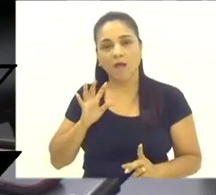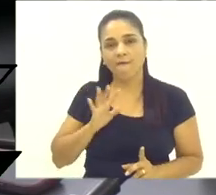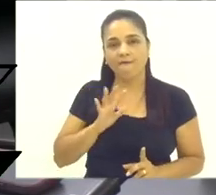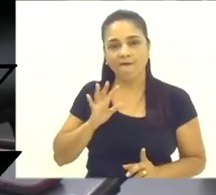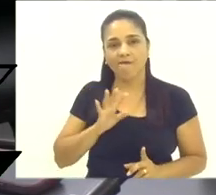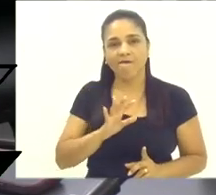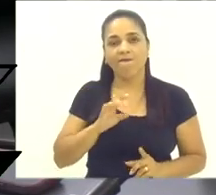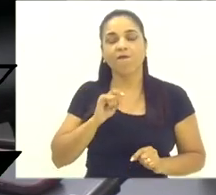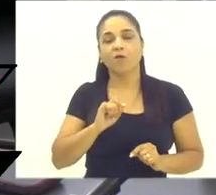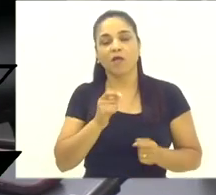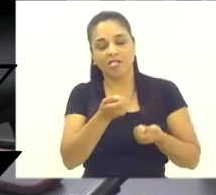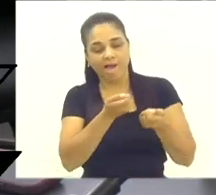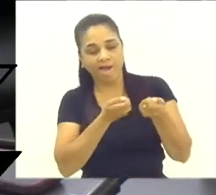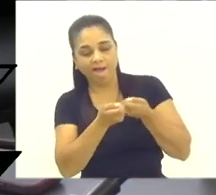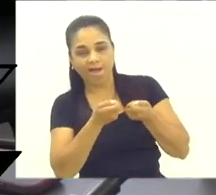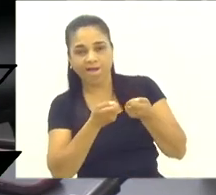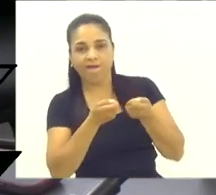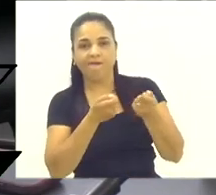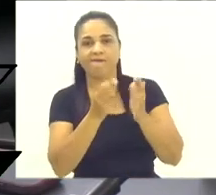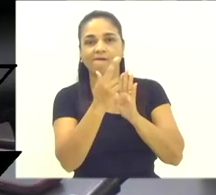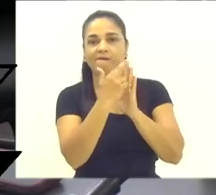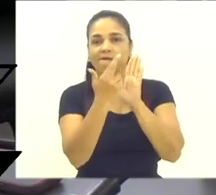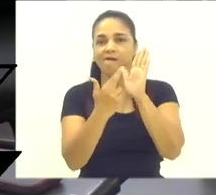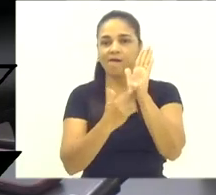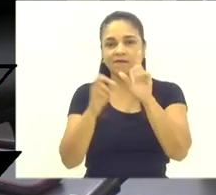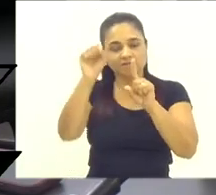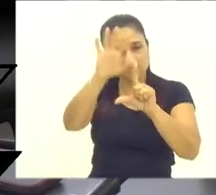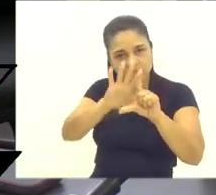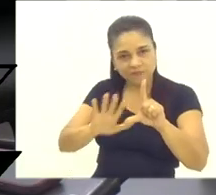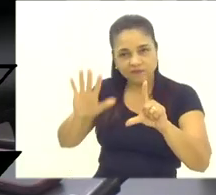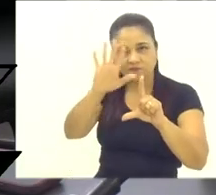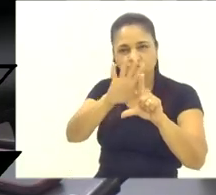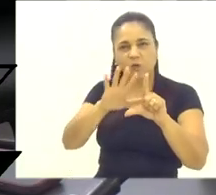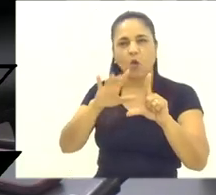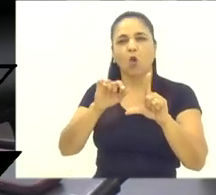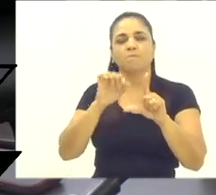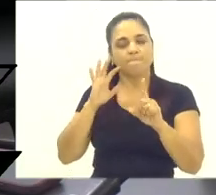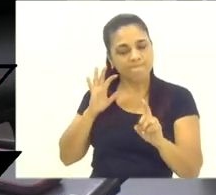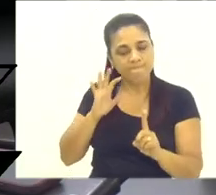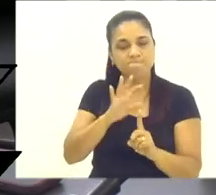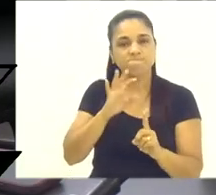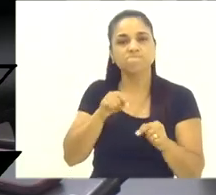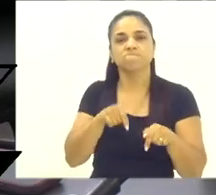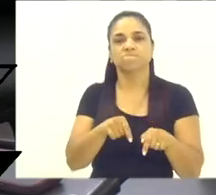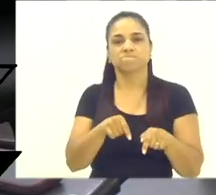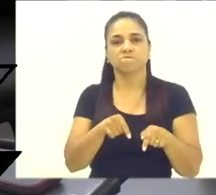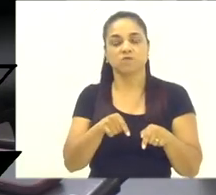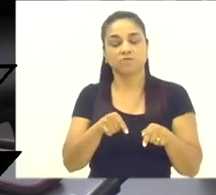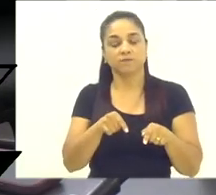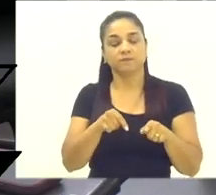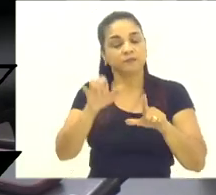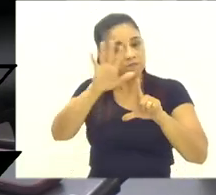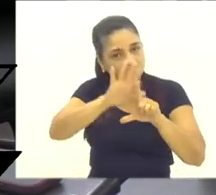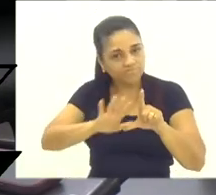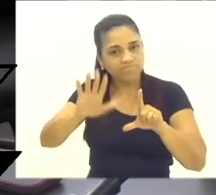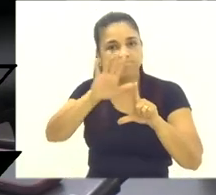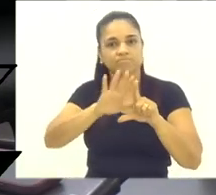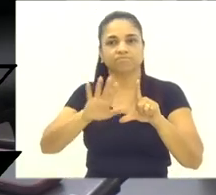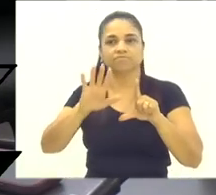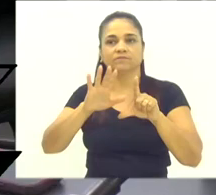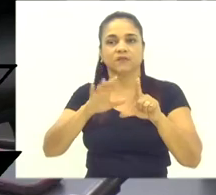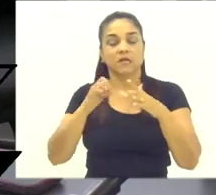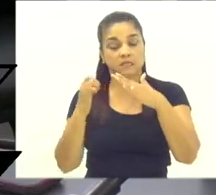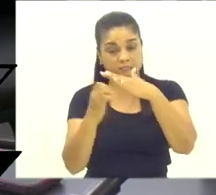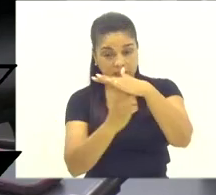na regulação das plataformas para que as de forma sejam mais democráticas para que as plataformas sejam as empresas